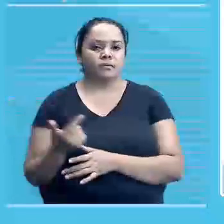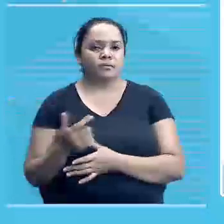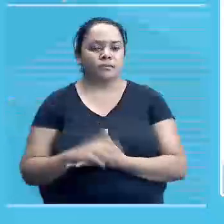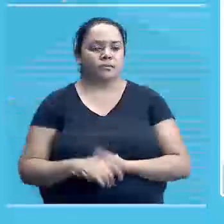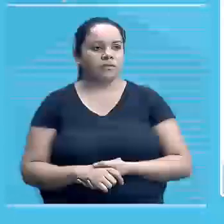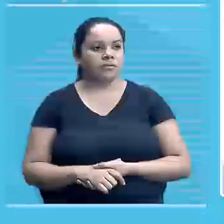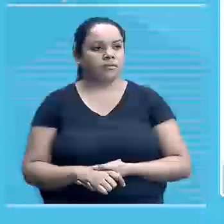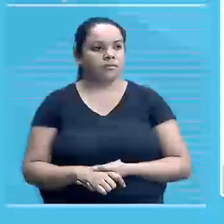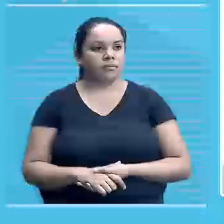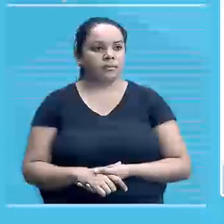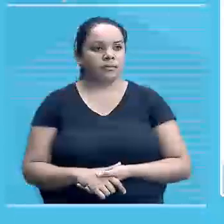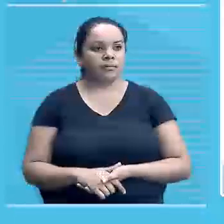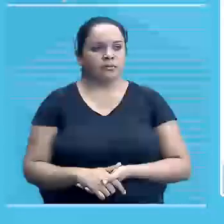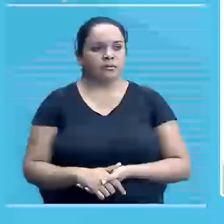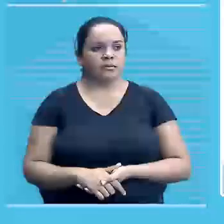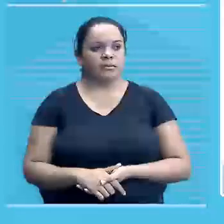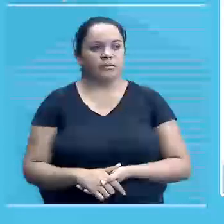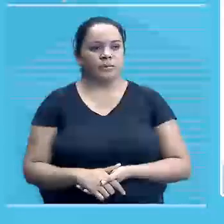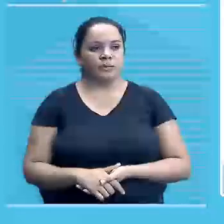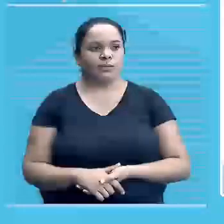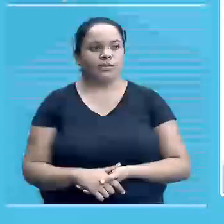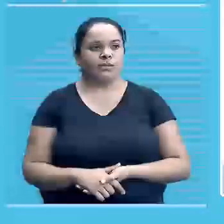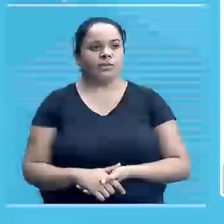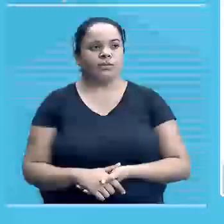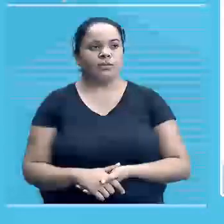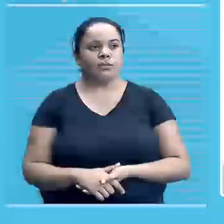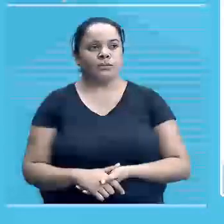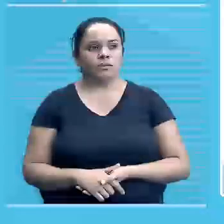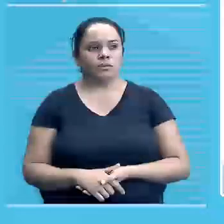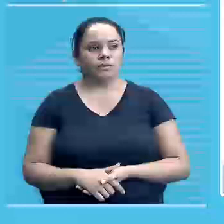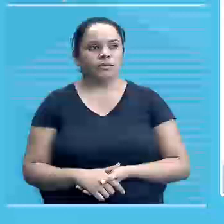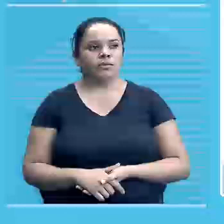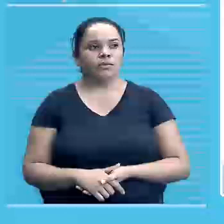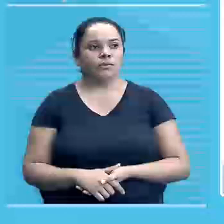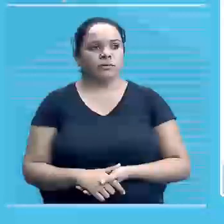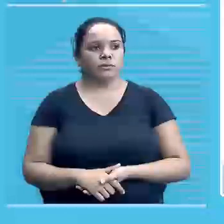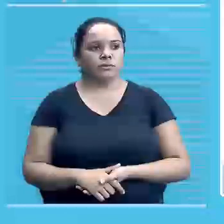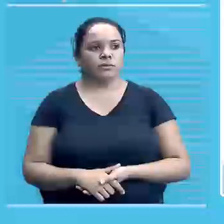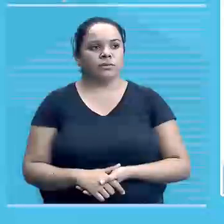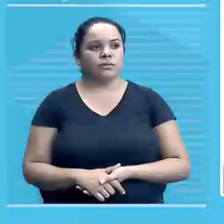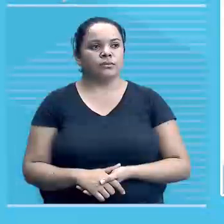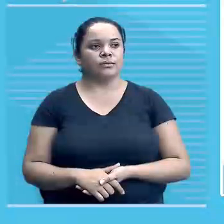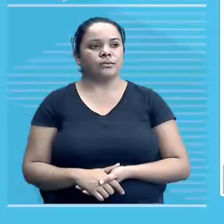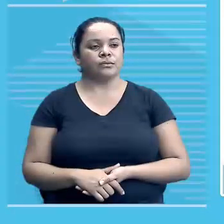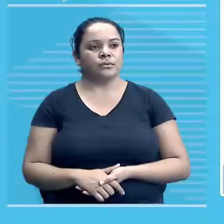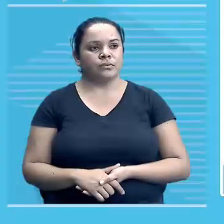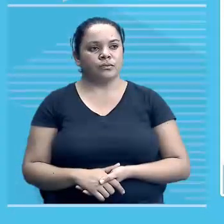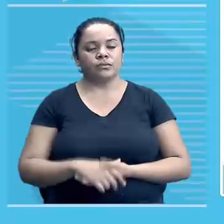grau. Diz assim: viveiros de lagostas são